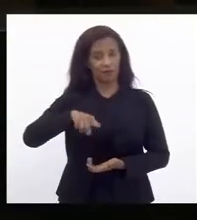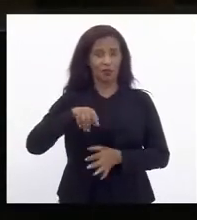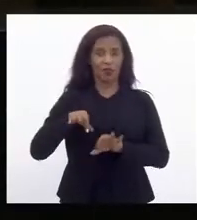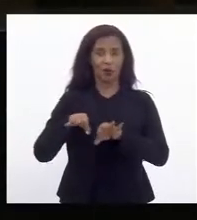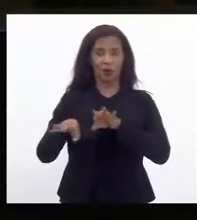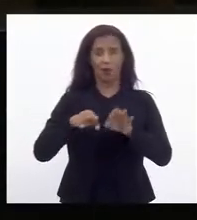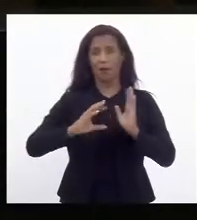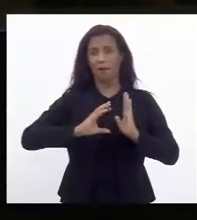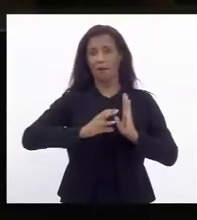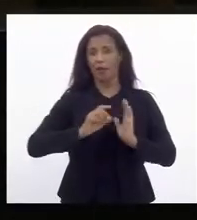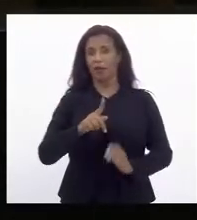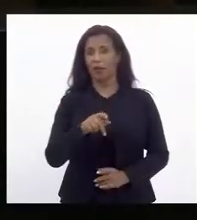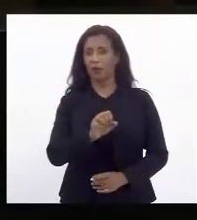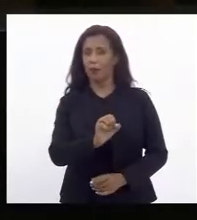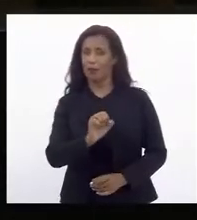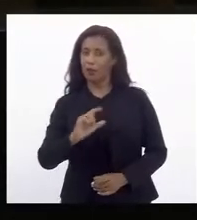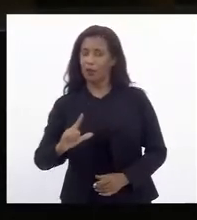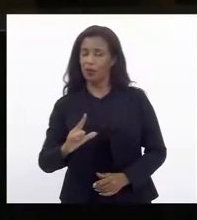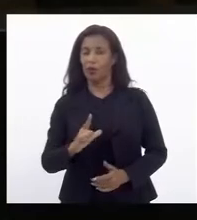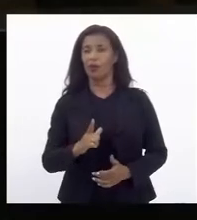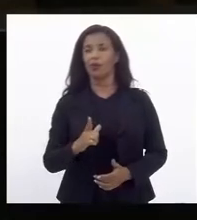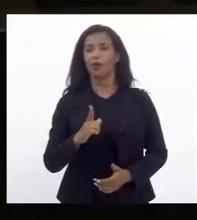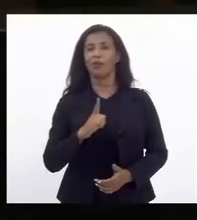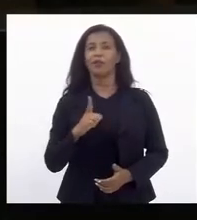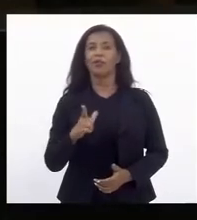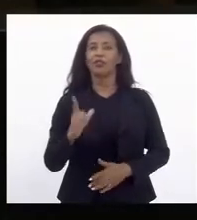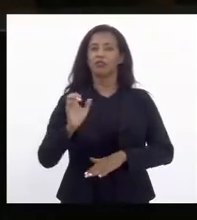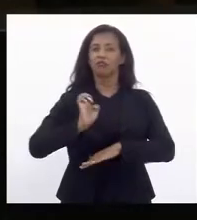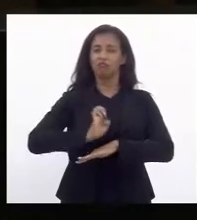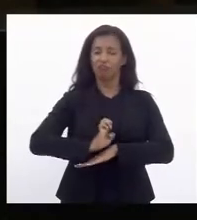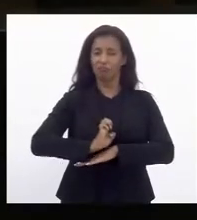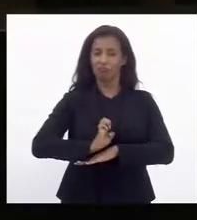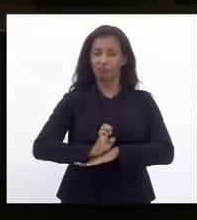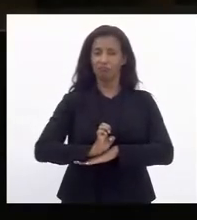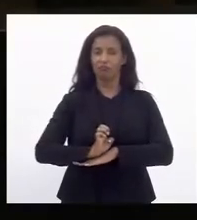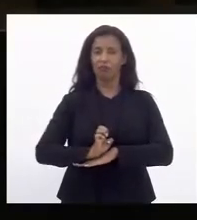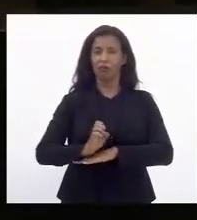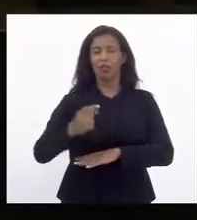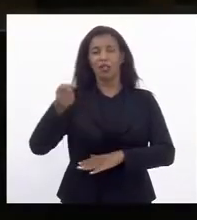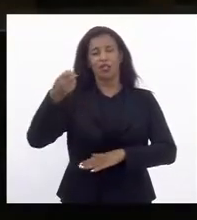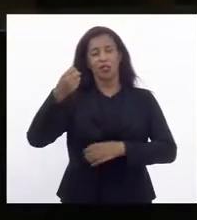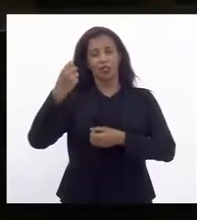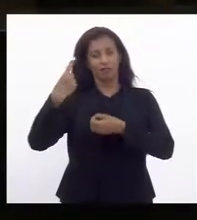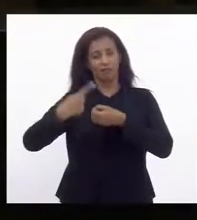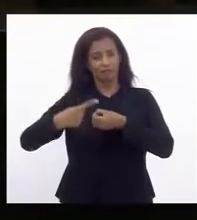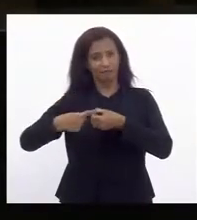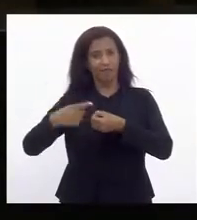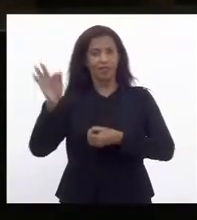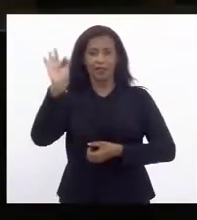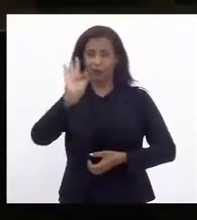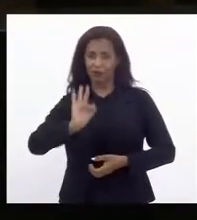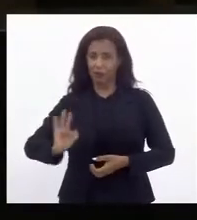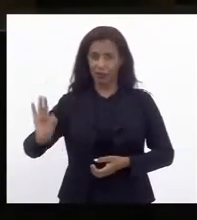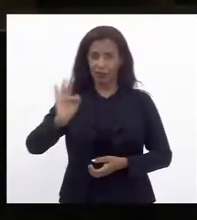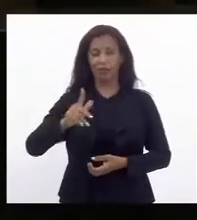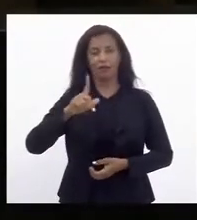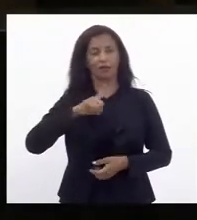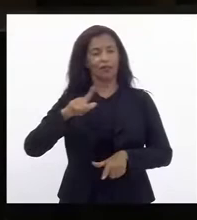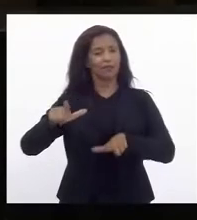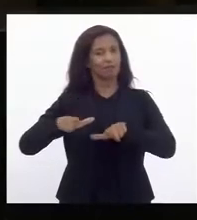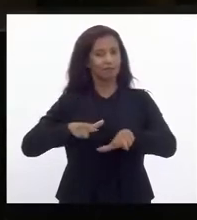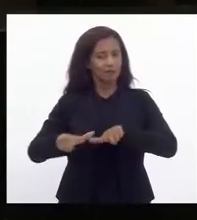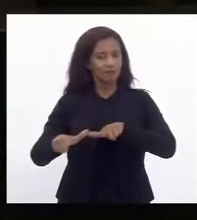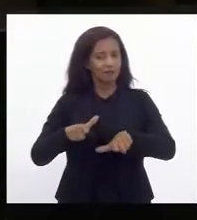projeto da bancada do PSOL que estadualmente, municipalmente e federalmente tem